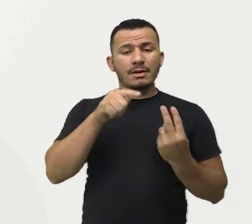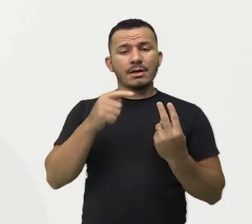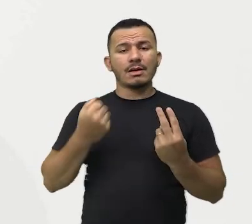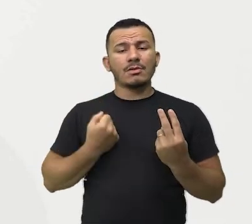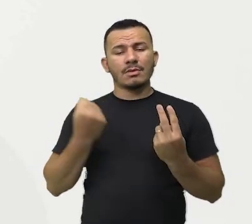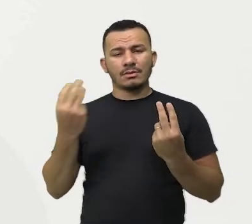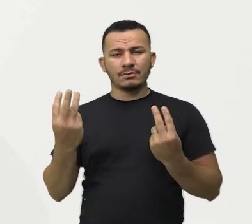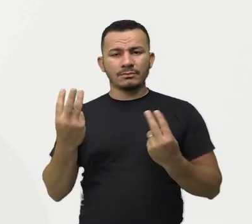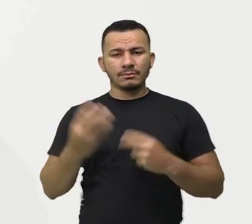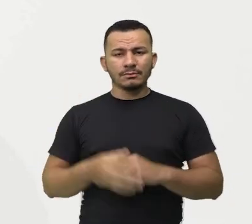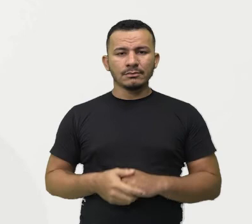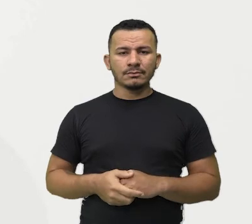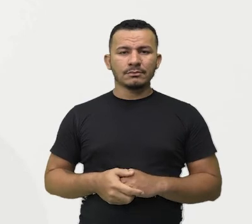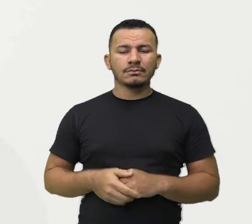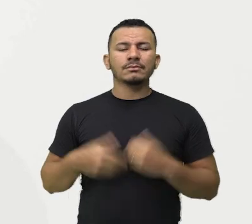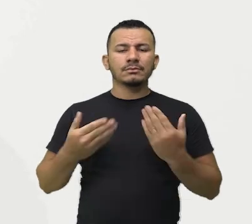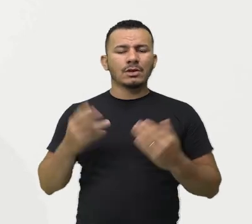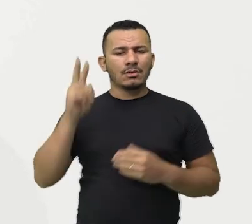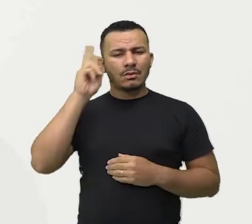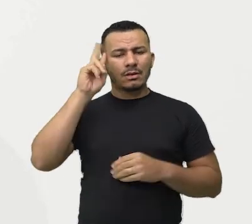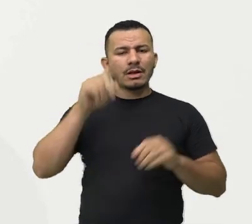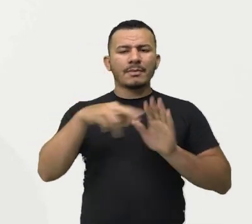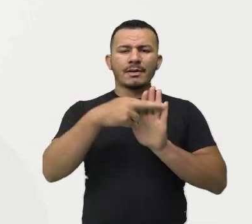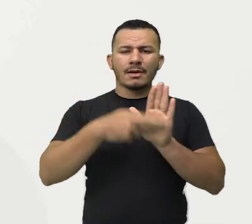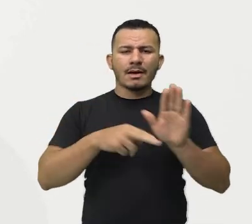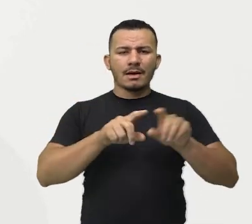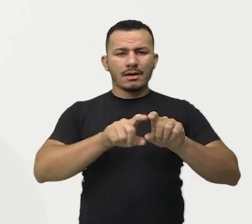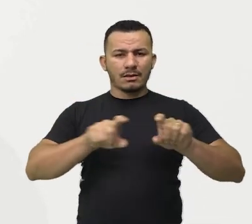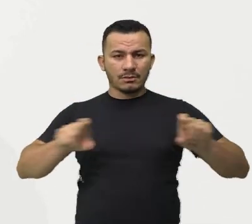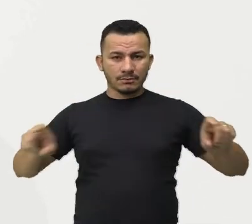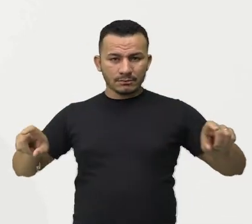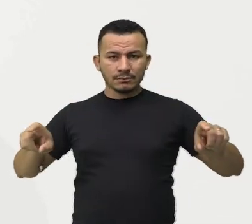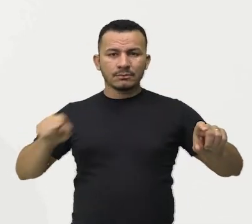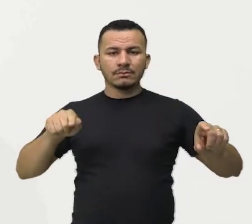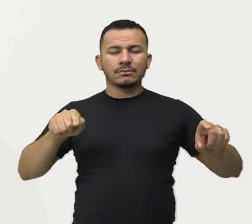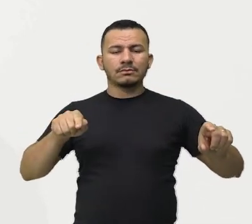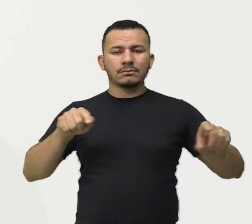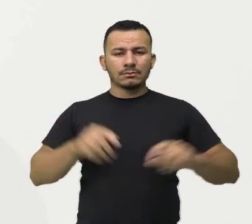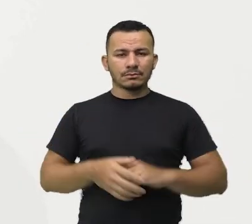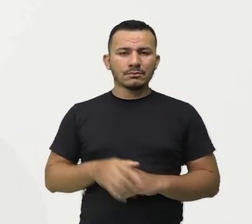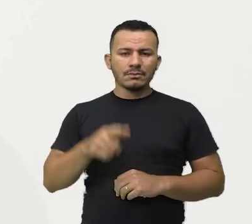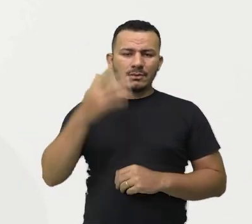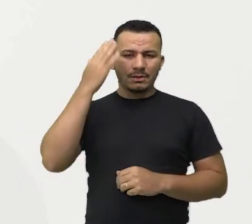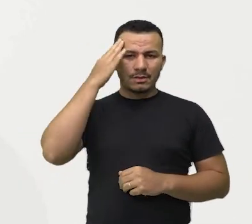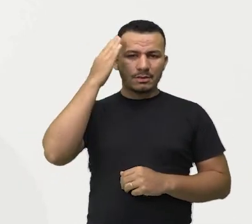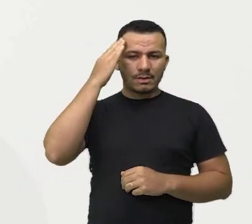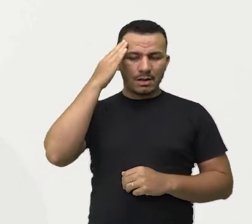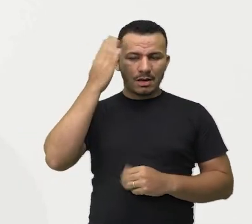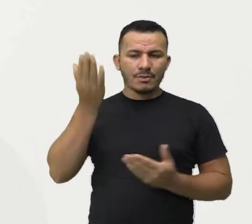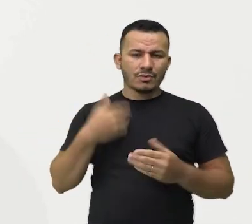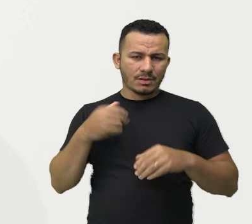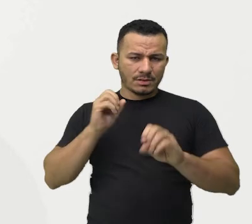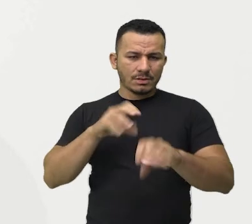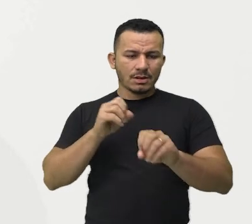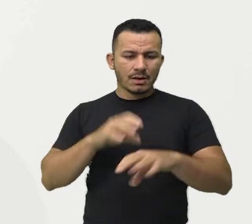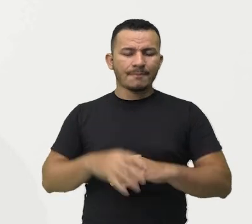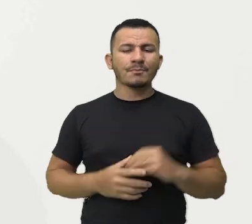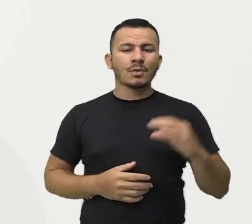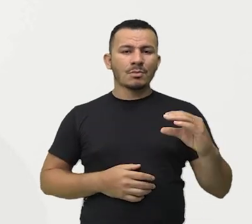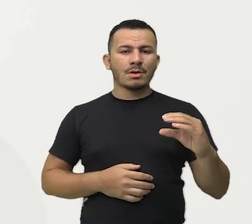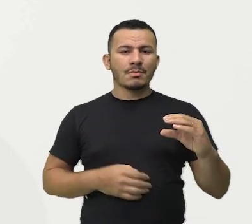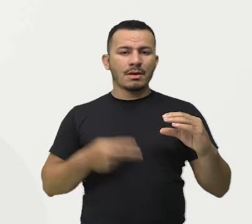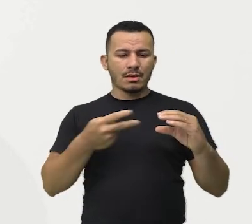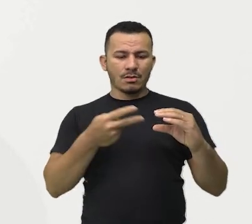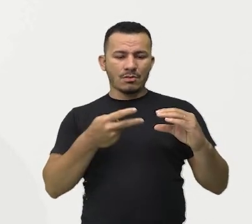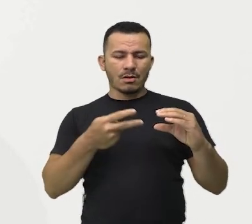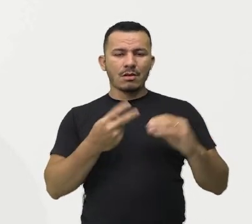π igual a 3. Quer dizer, na fórmula do comprimento, que você já sabe qual é a fórmula, já aprendeu aqui com o